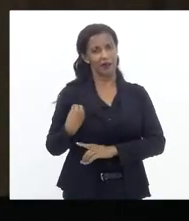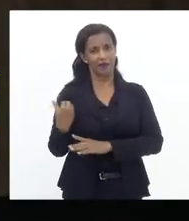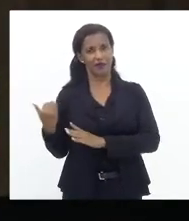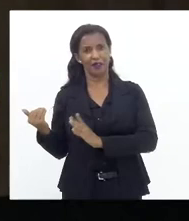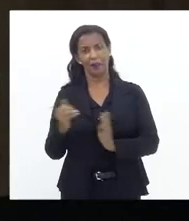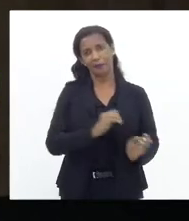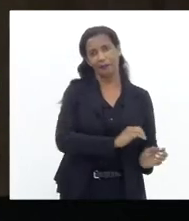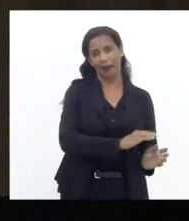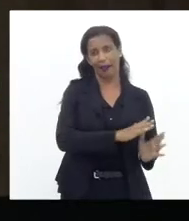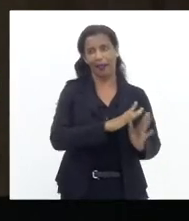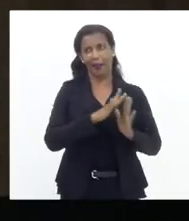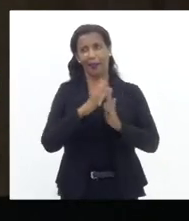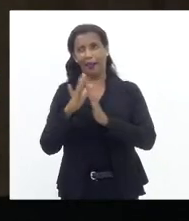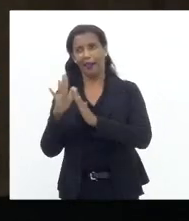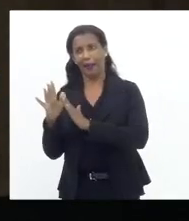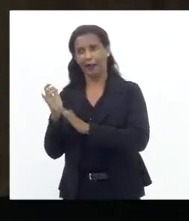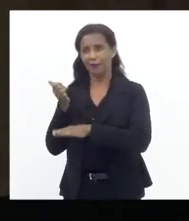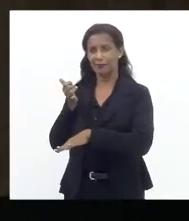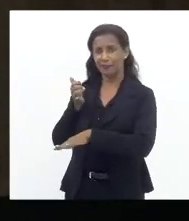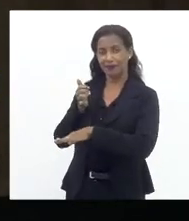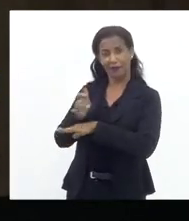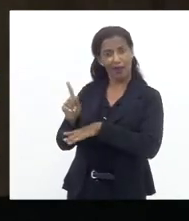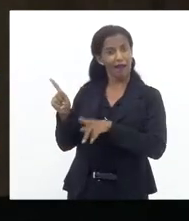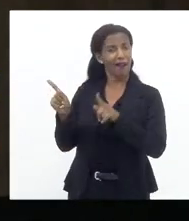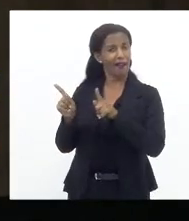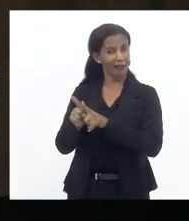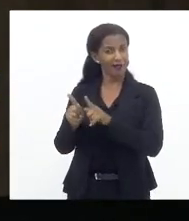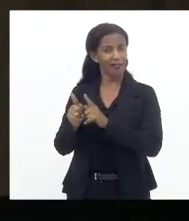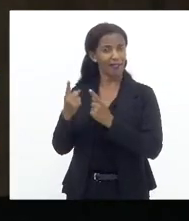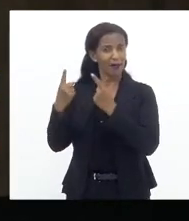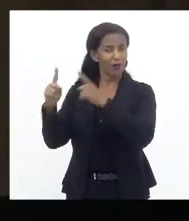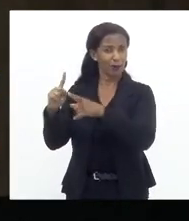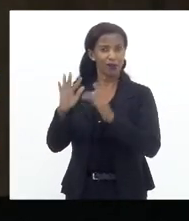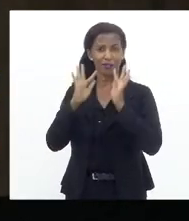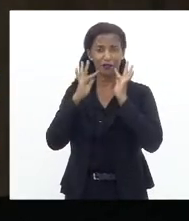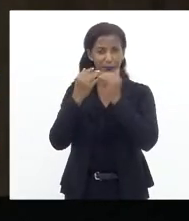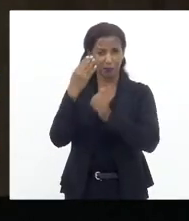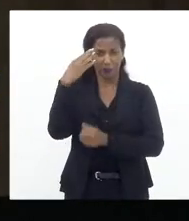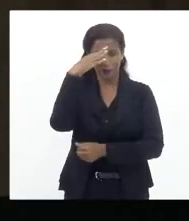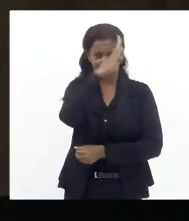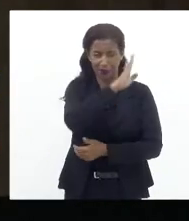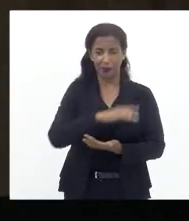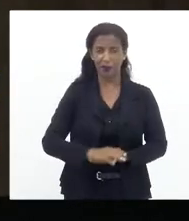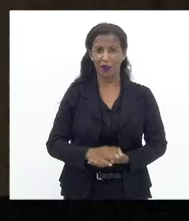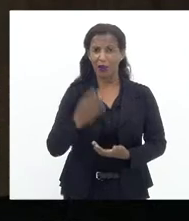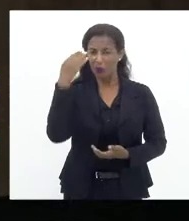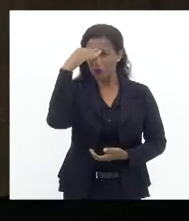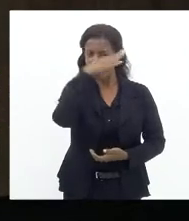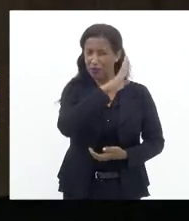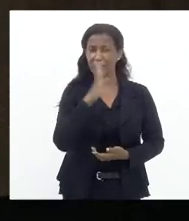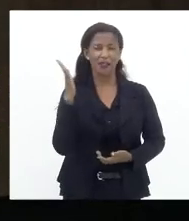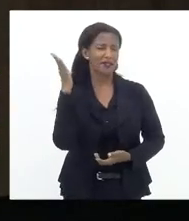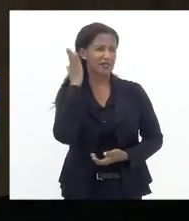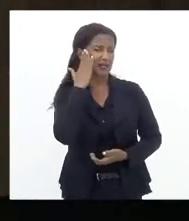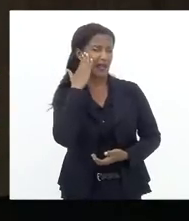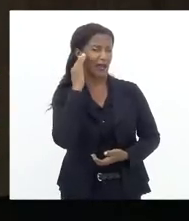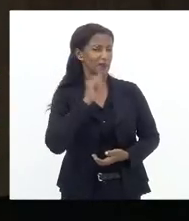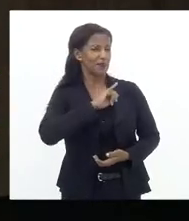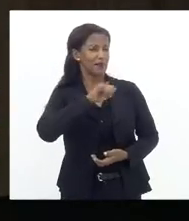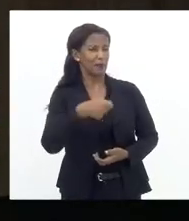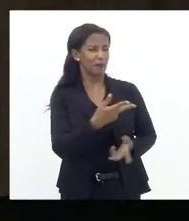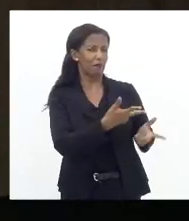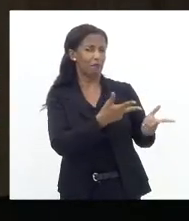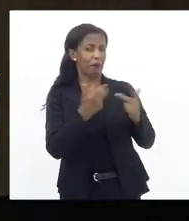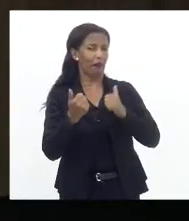de traição até contra a família bolsonaro os bolsonaros sabem que a funcionar estás oportunistas